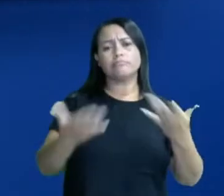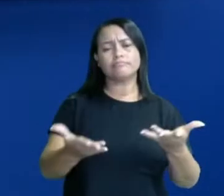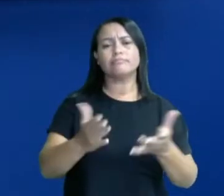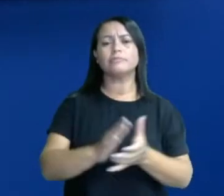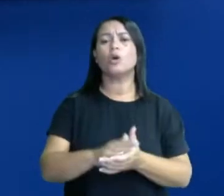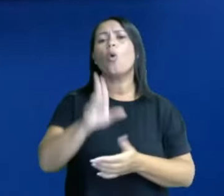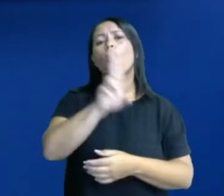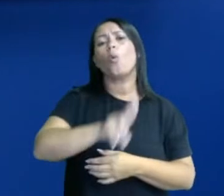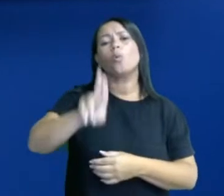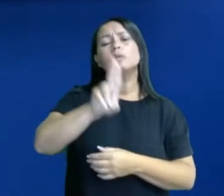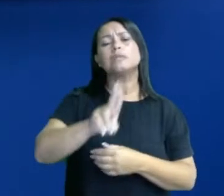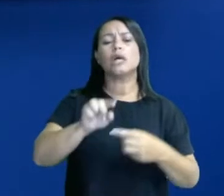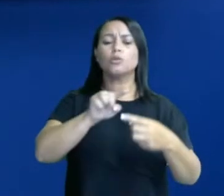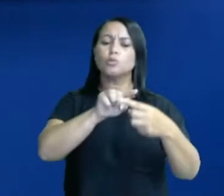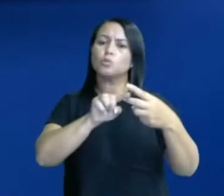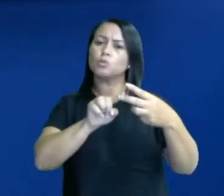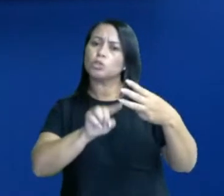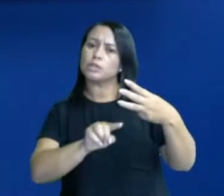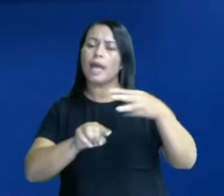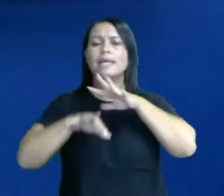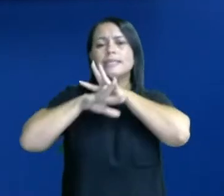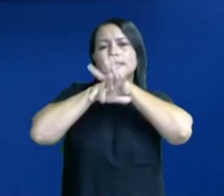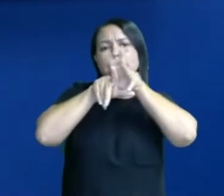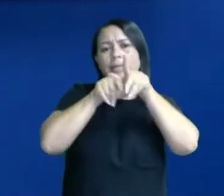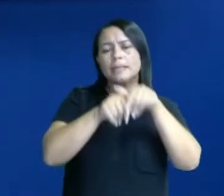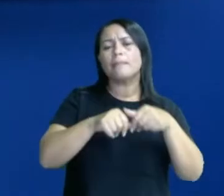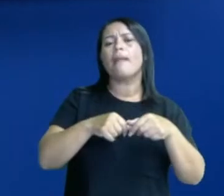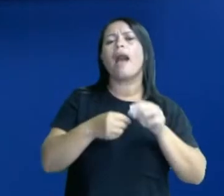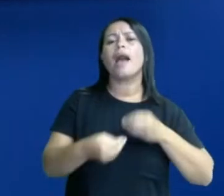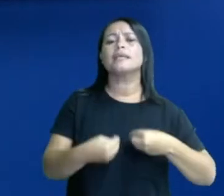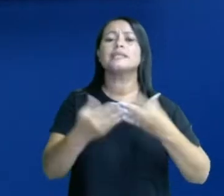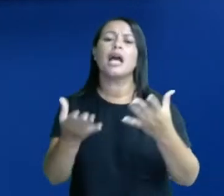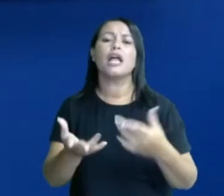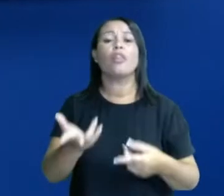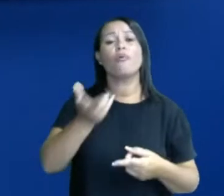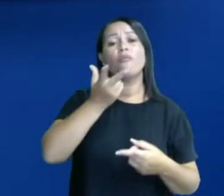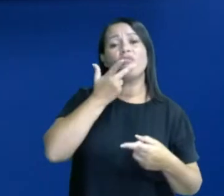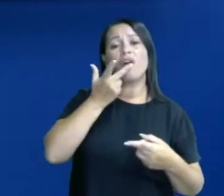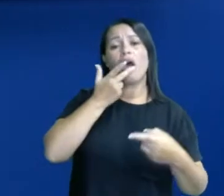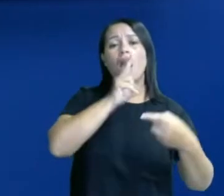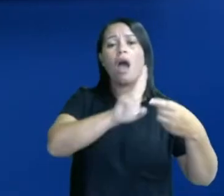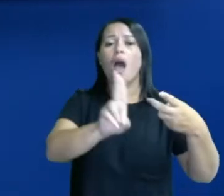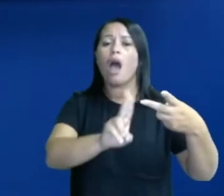certo? Usando esses animais, atribuindo a eles fala,